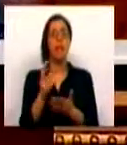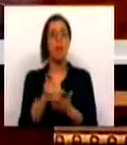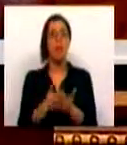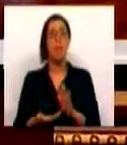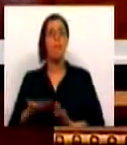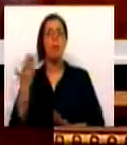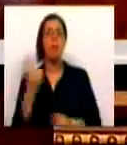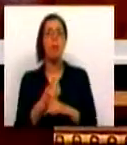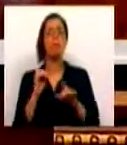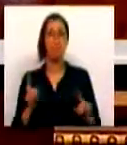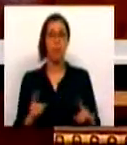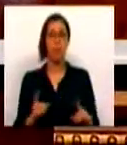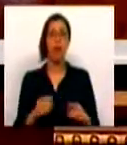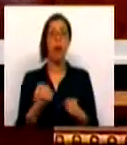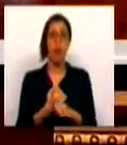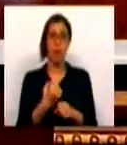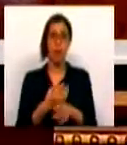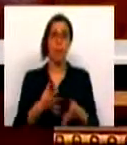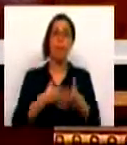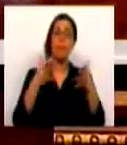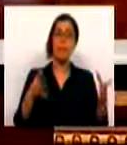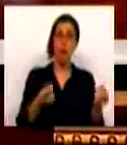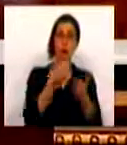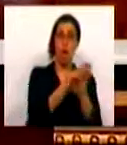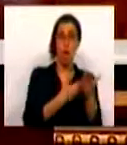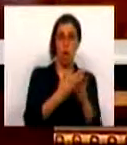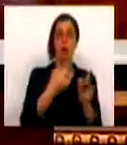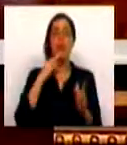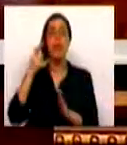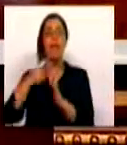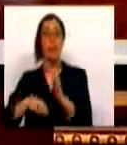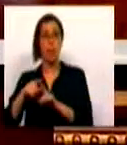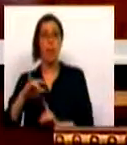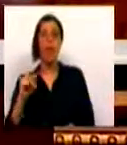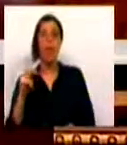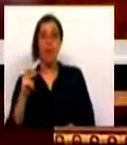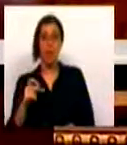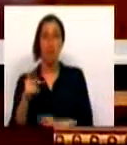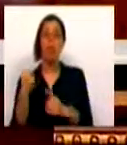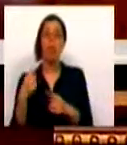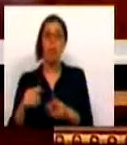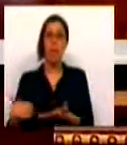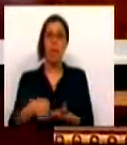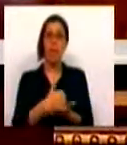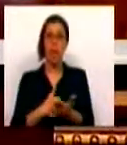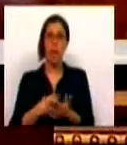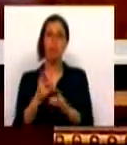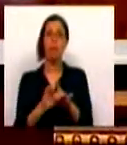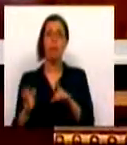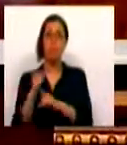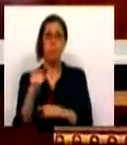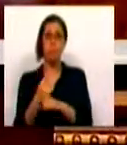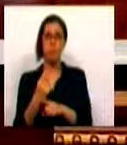Porquê? Porque com o aumento da atividade económica, o imposto que é o IVA tem a sua receita